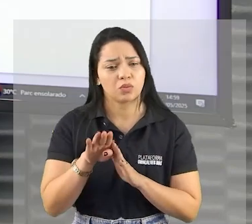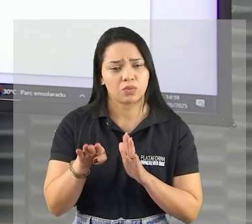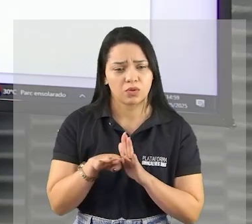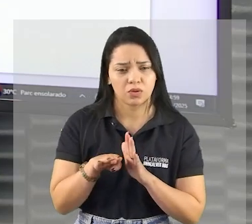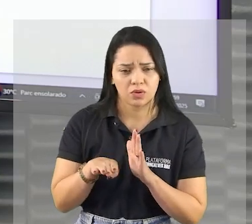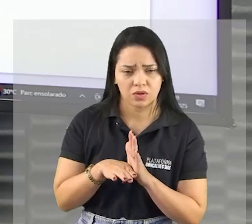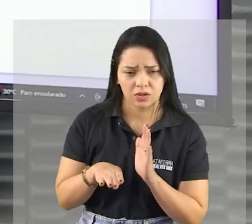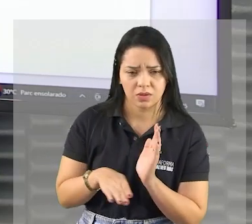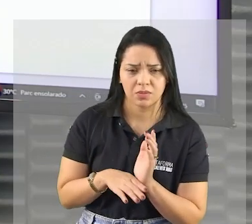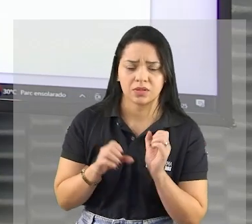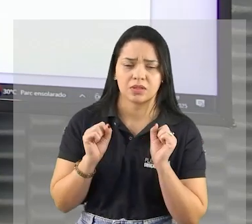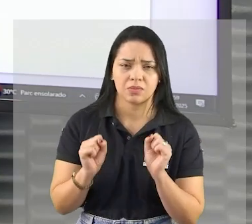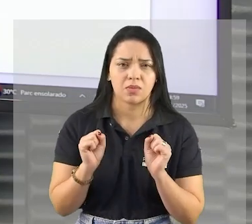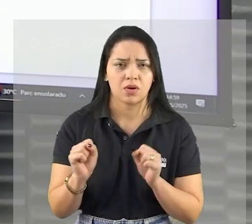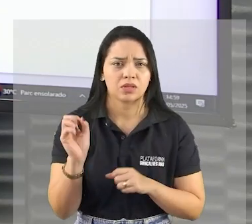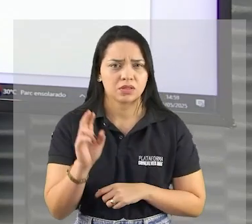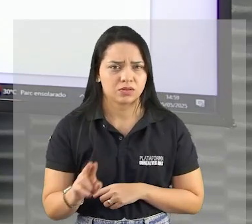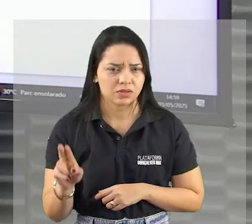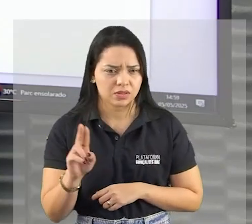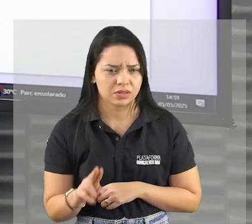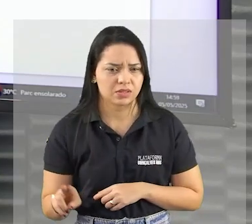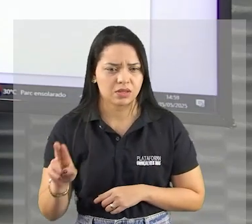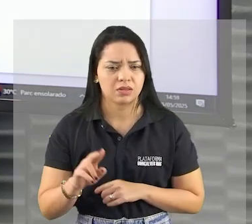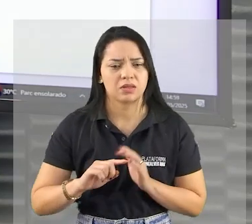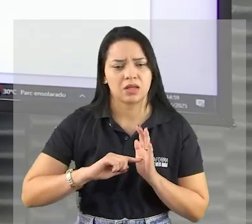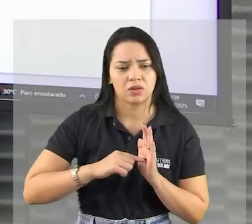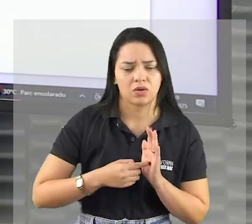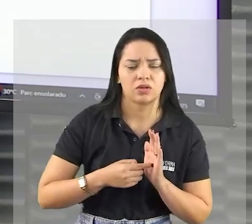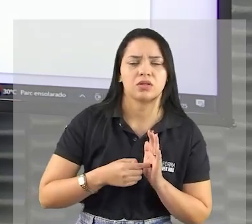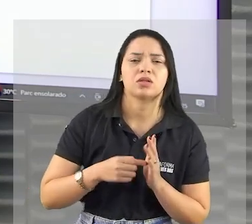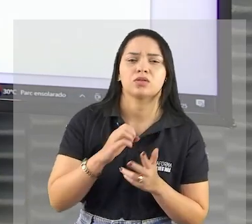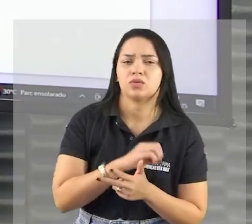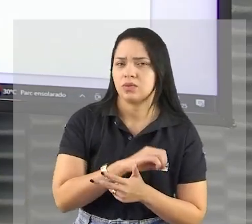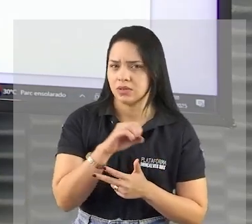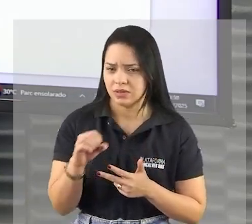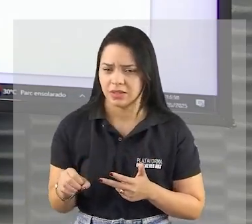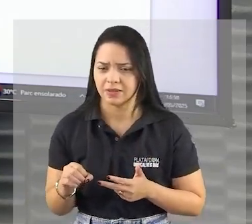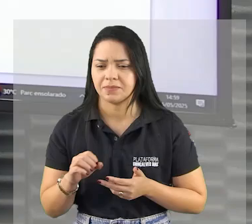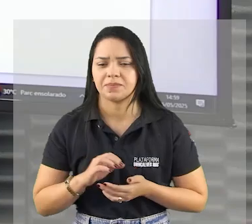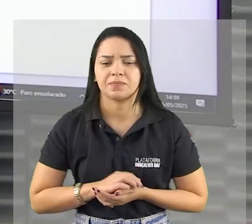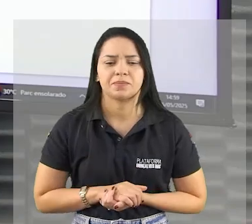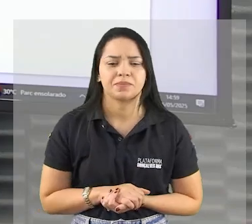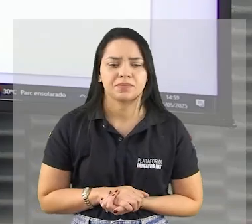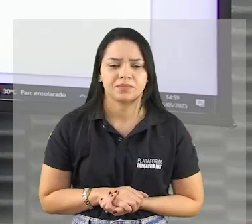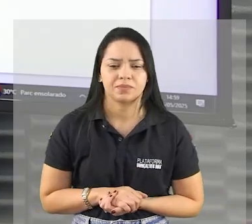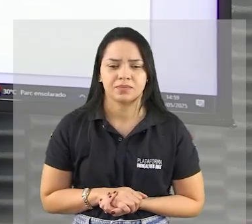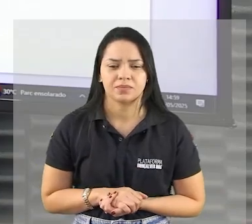que podem ser utilizados a partir da nota do Enem, certinho?